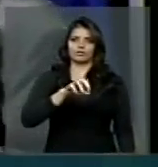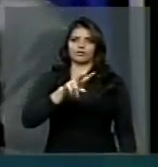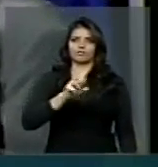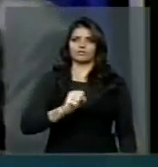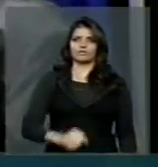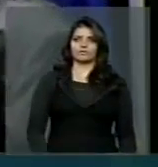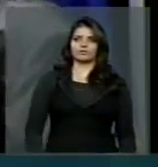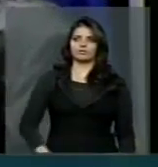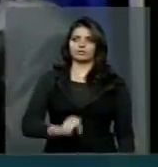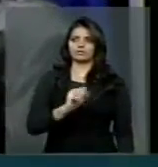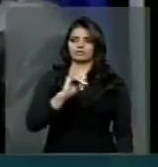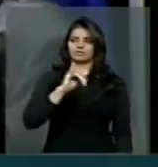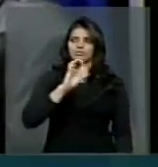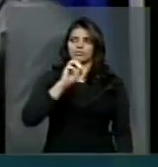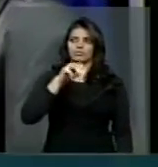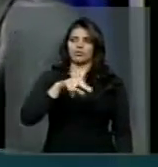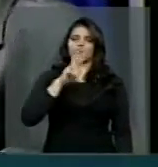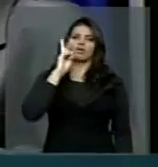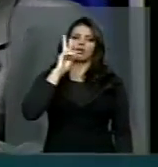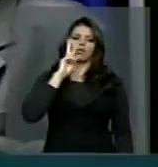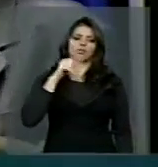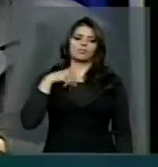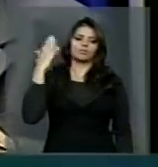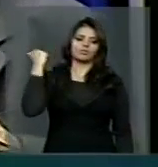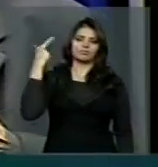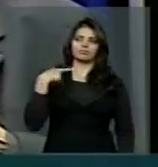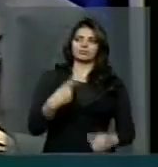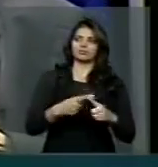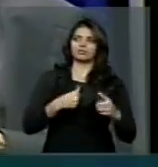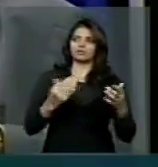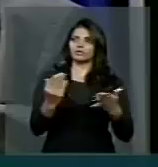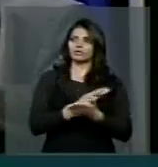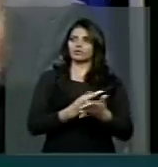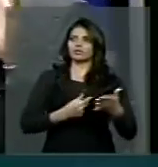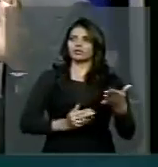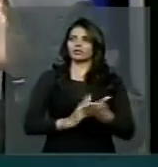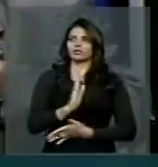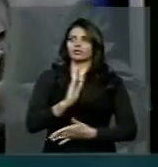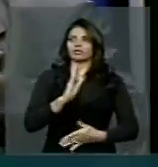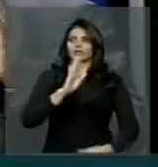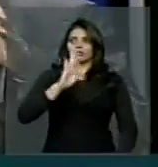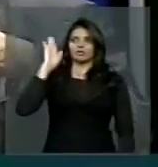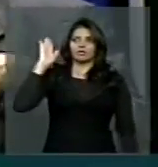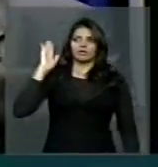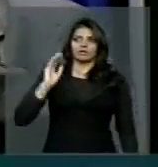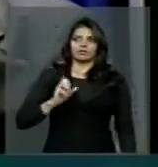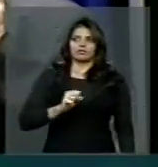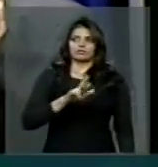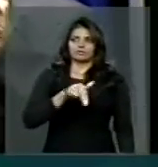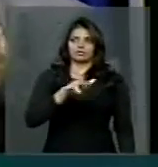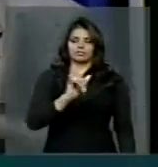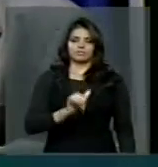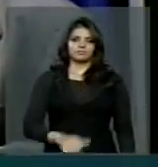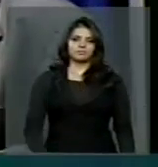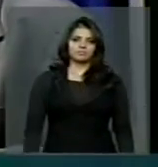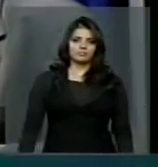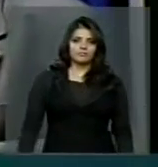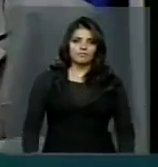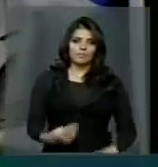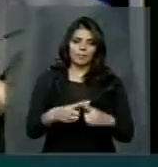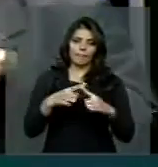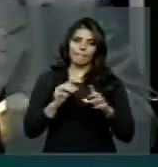O Simon lembra que não foi adepto da candidatura Sarney. Talvez a oposição como um todo não